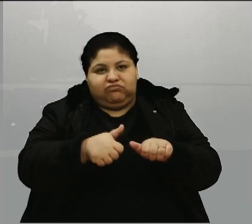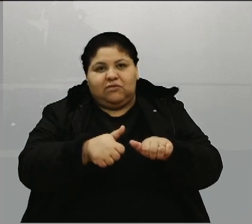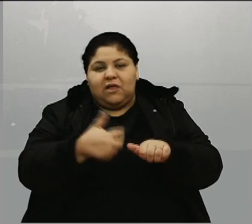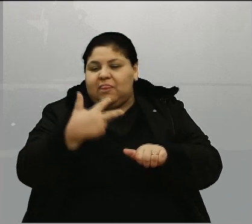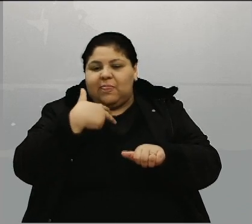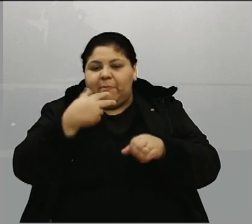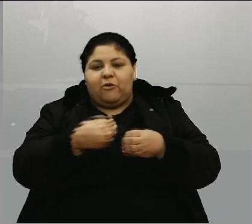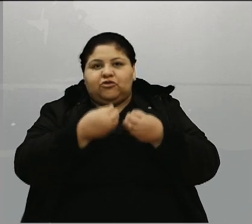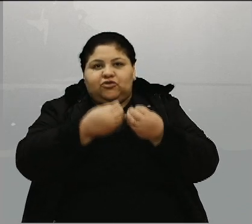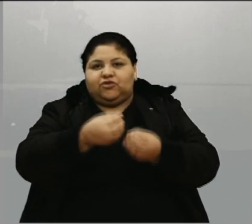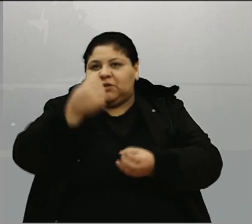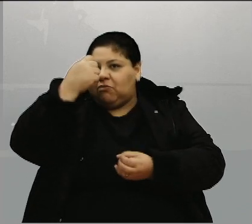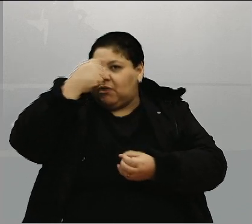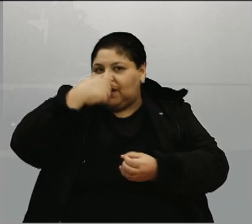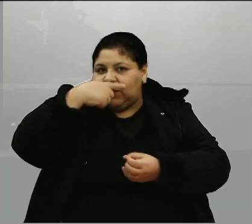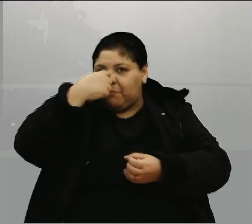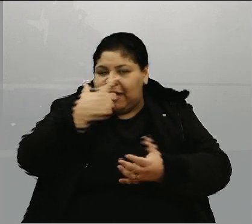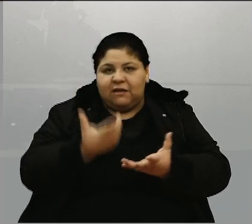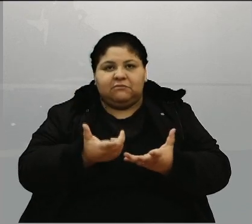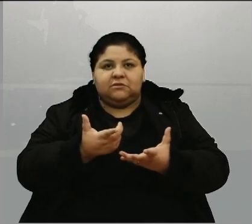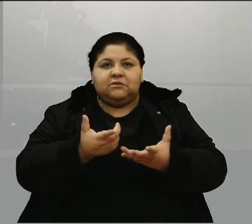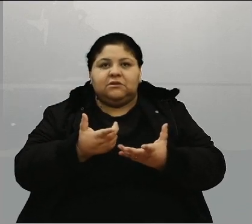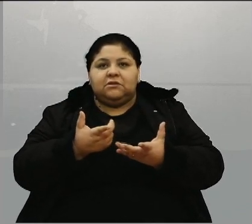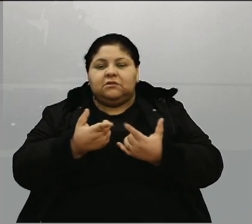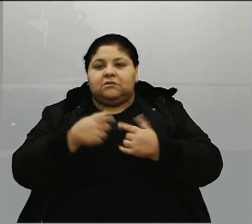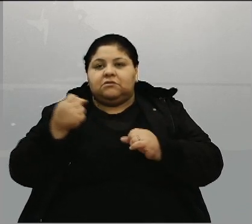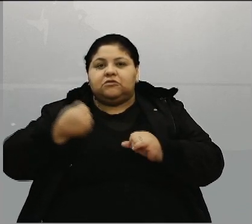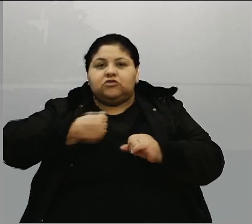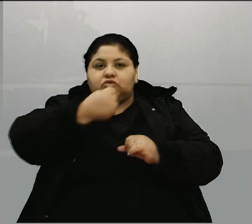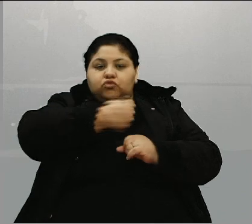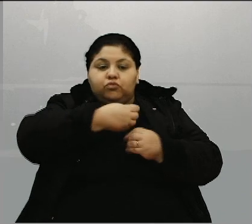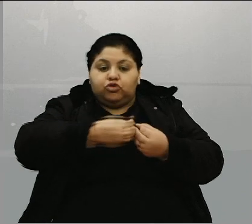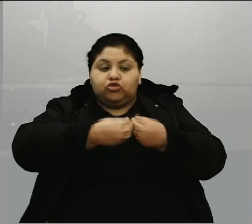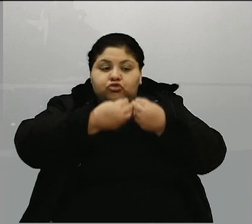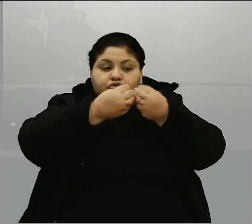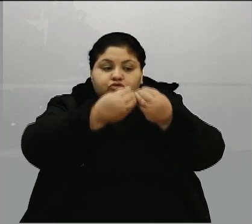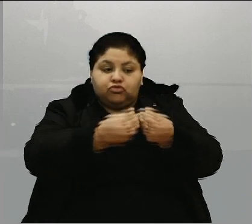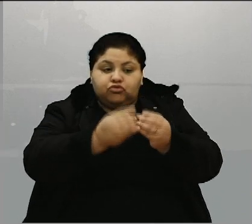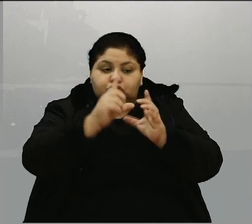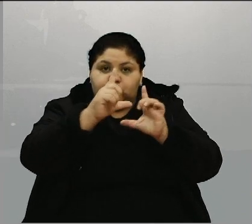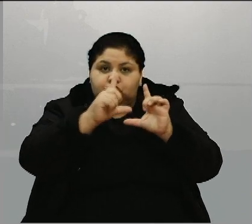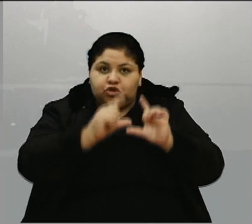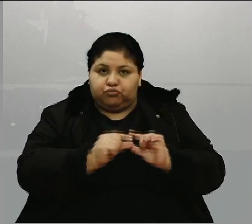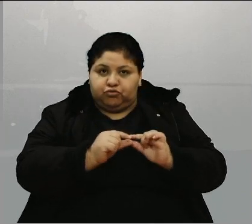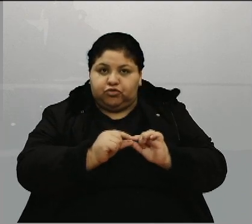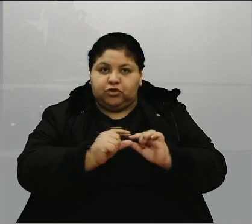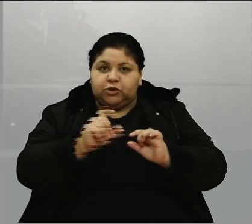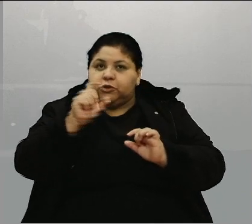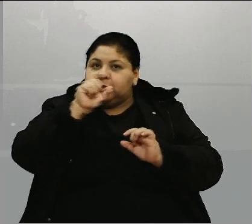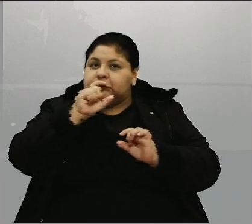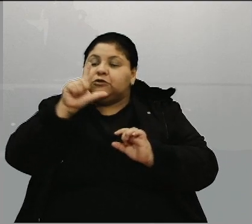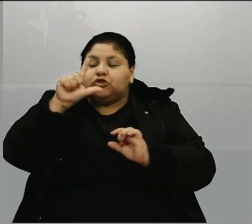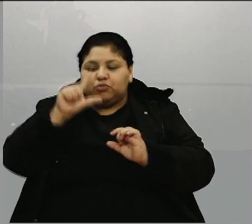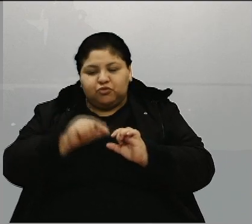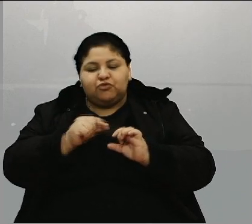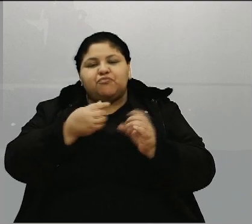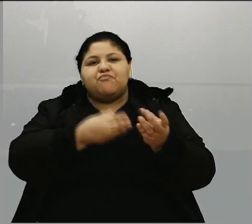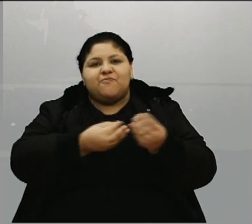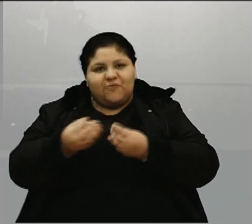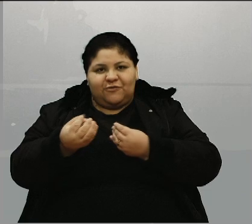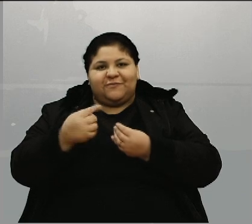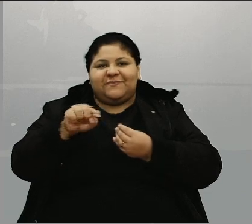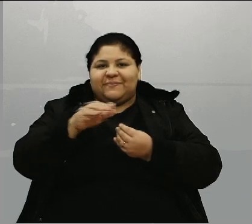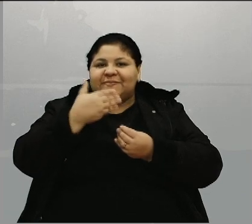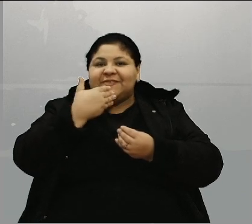está gripado, não pode fazer a doação. Então o número de doadores vai diminuindo. E no inverno diminui bastante. Então a gente